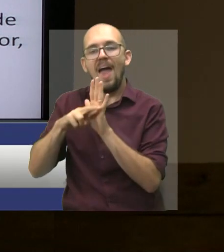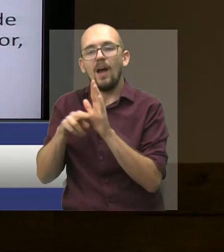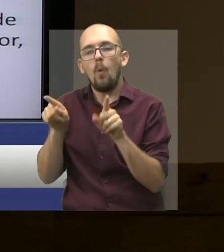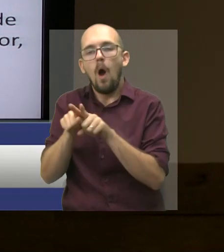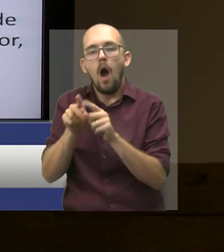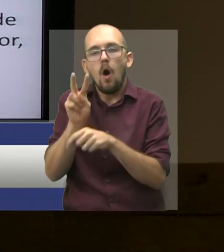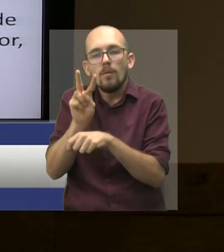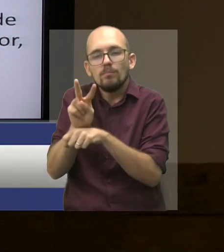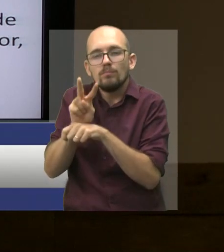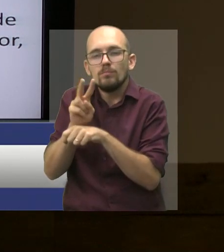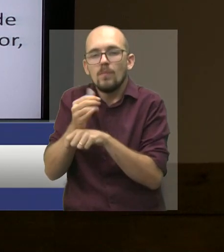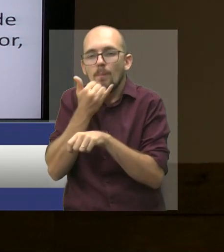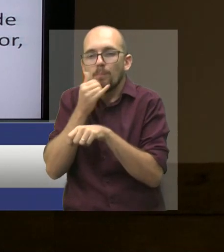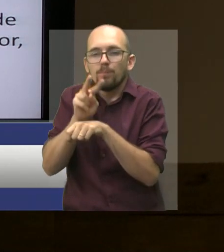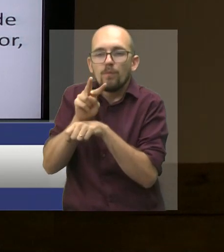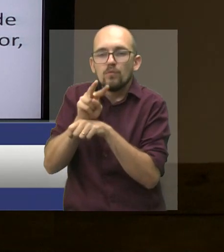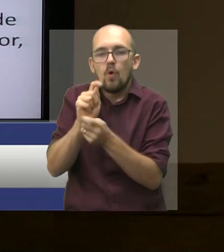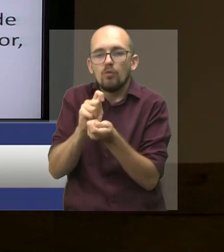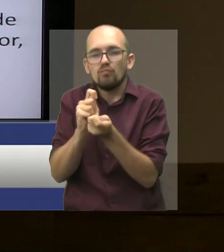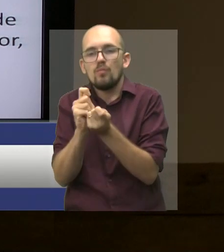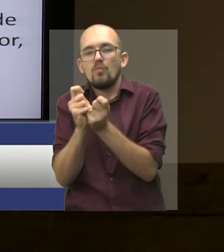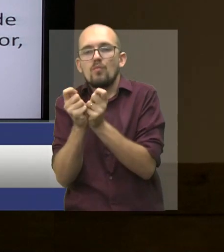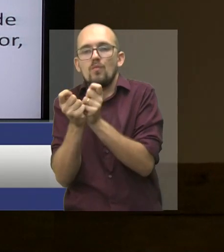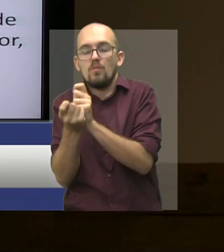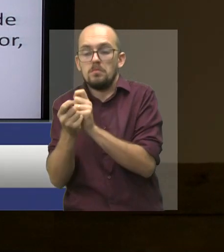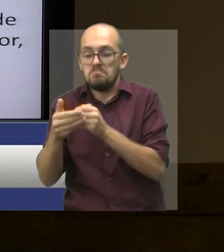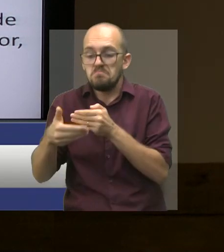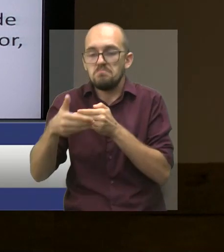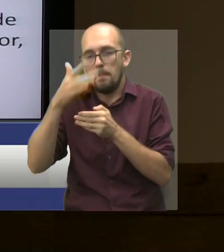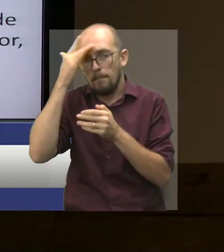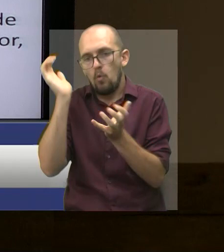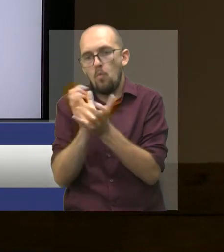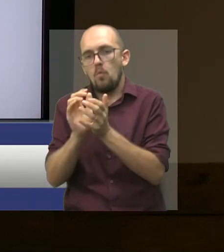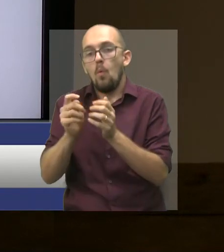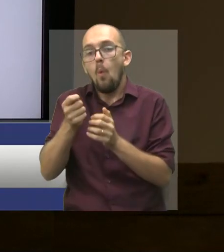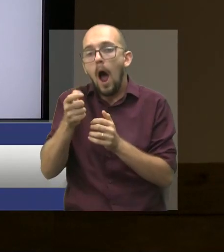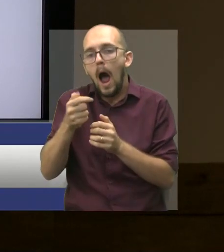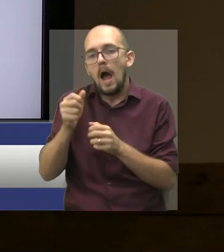está inserido no sistema e de quem está para aposentar, tá?